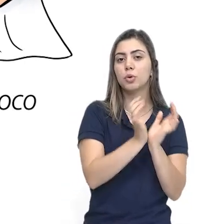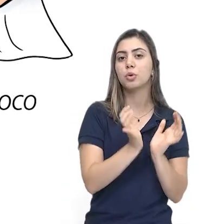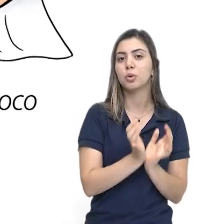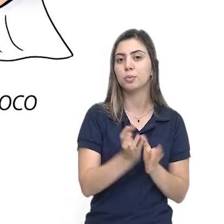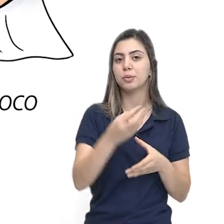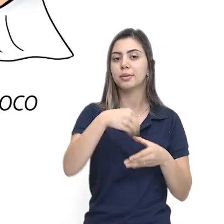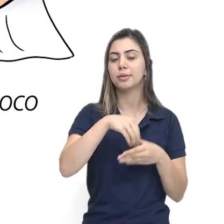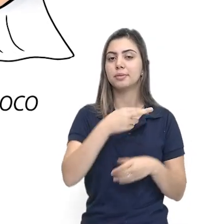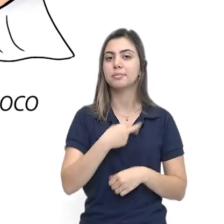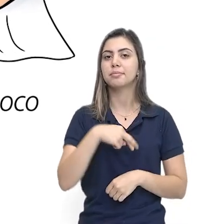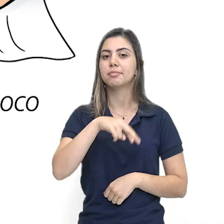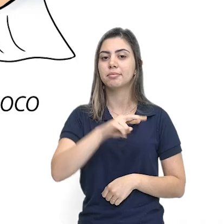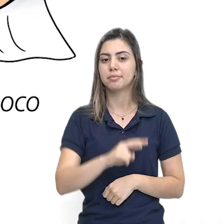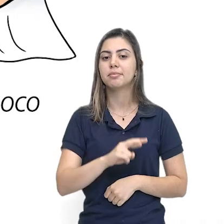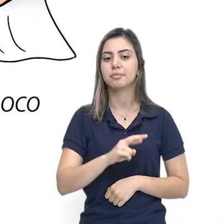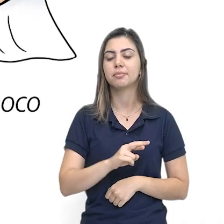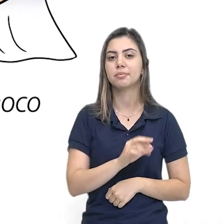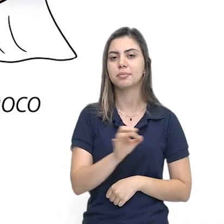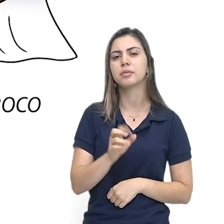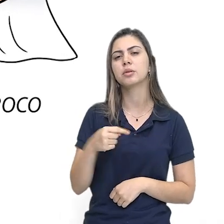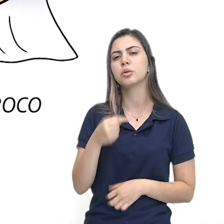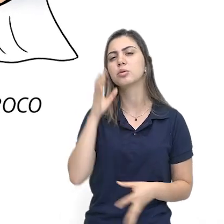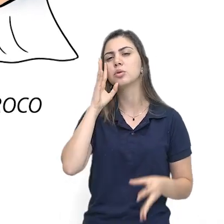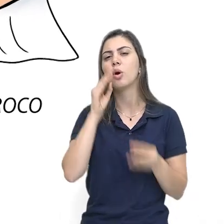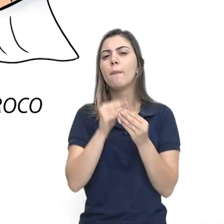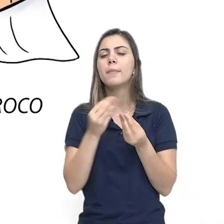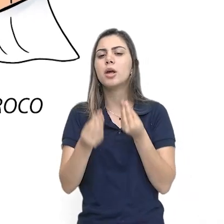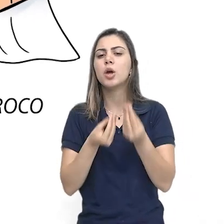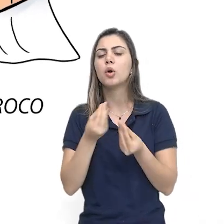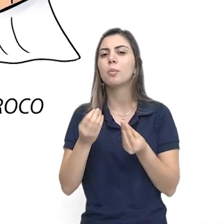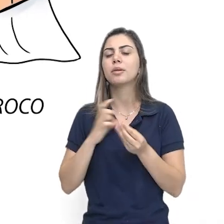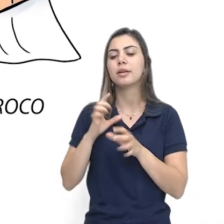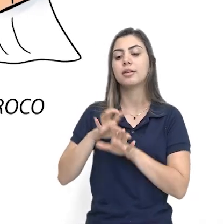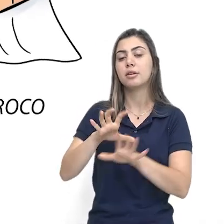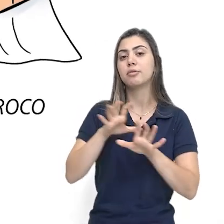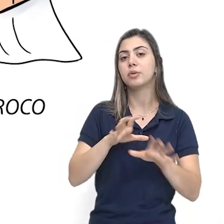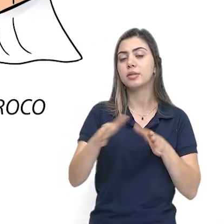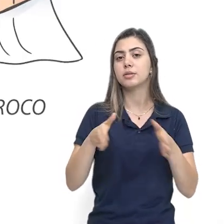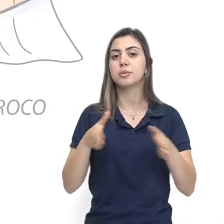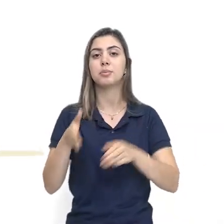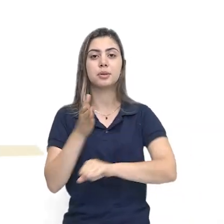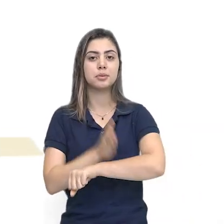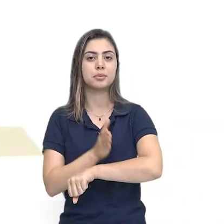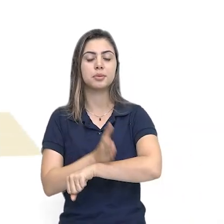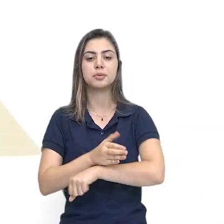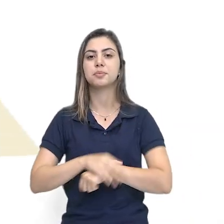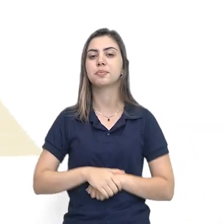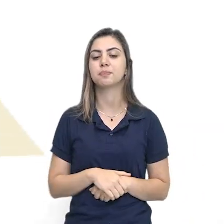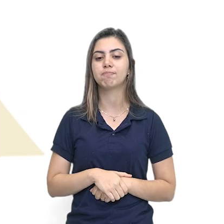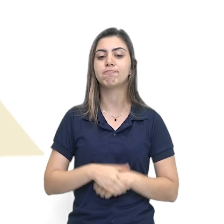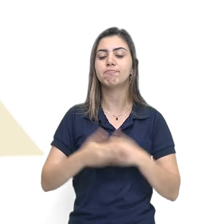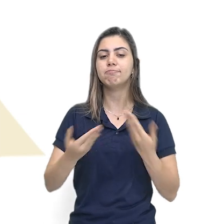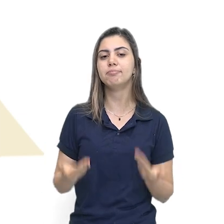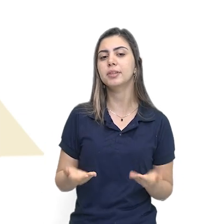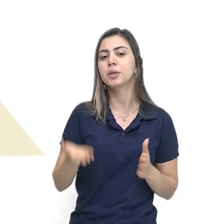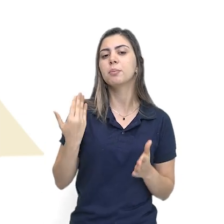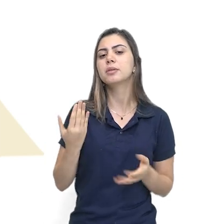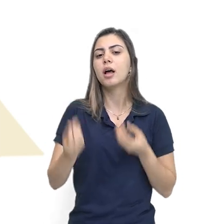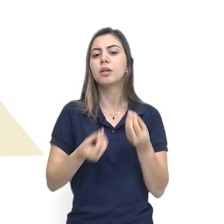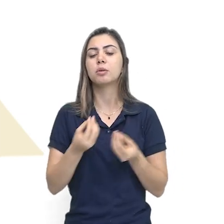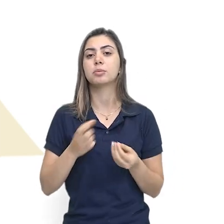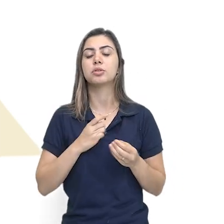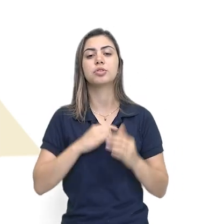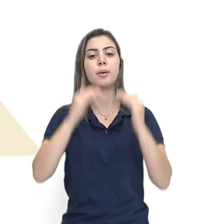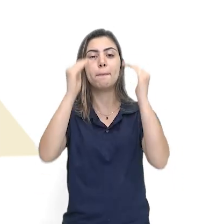hierarquia eclesiástica e entender como ela moldou a vida na Idade Média. No clero medieval,